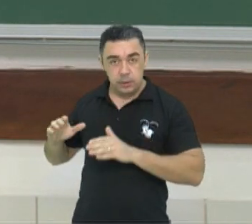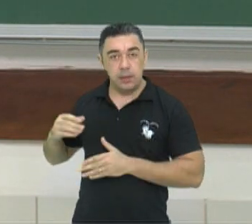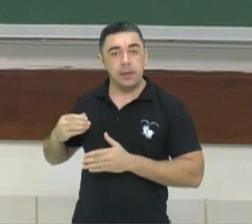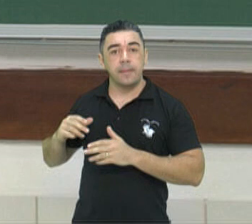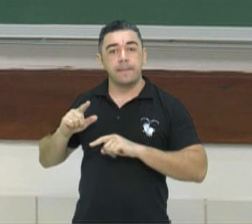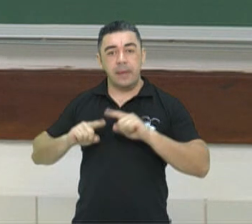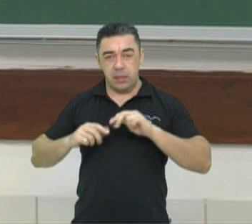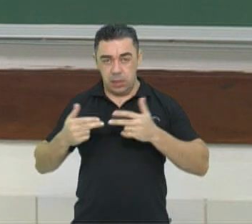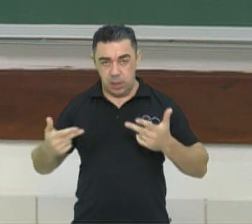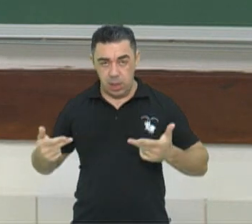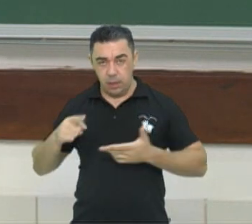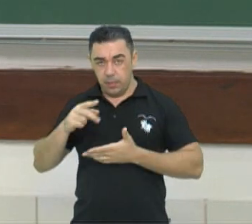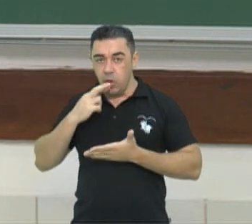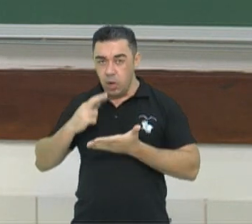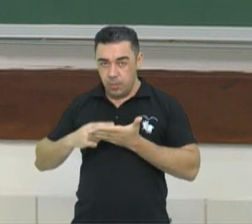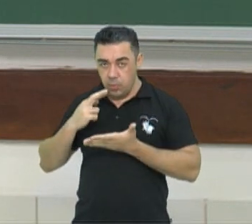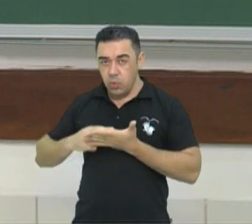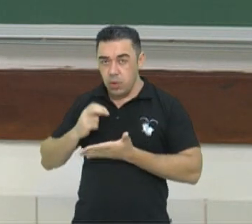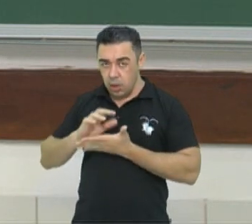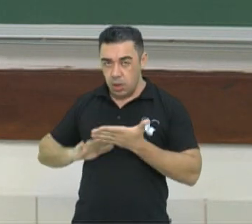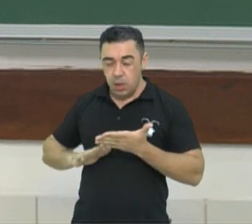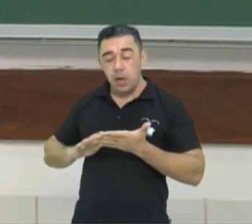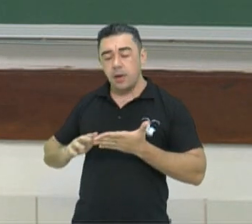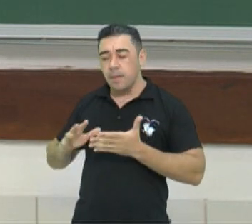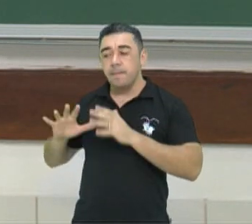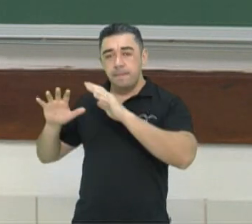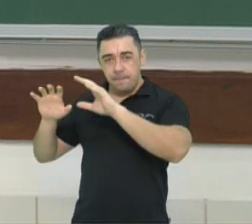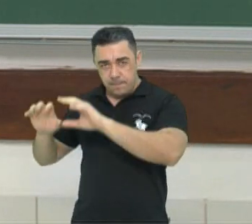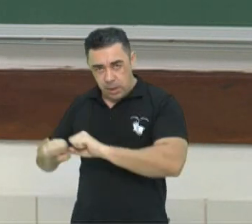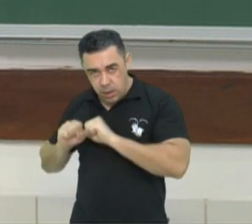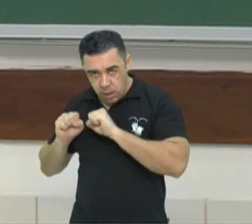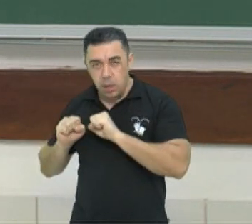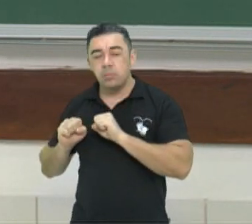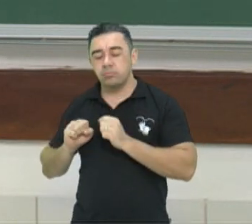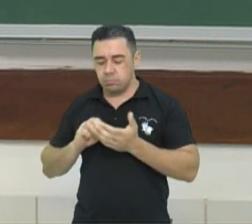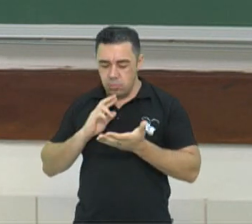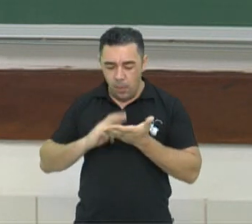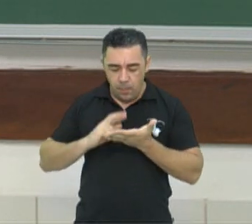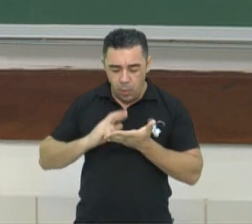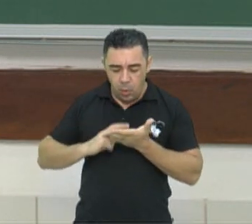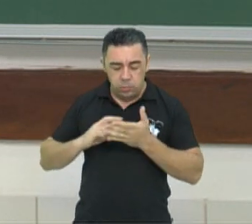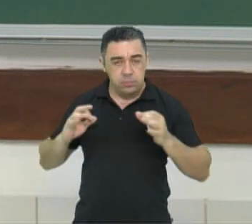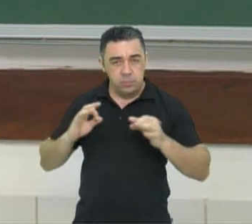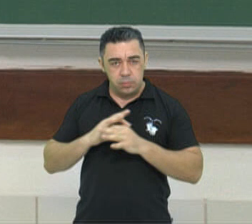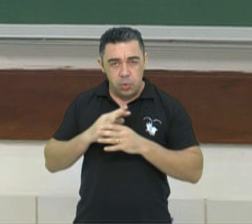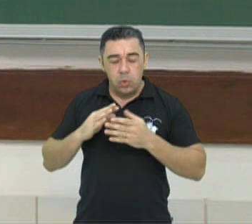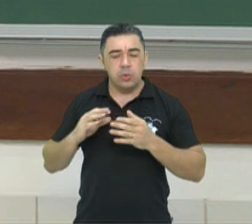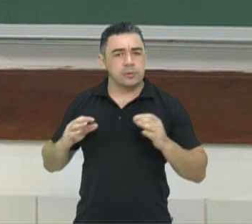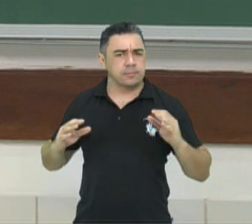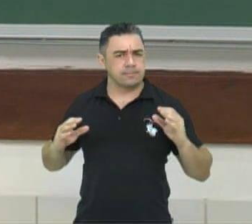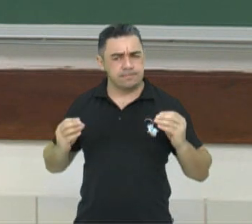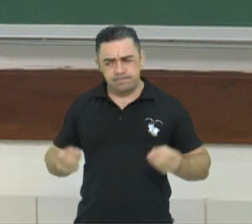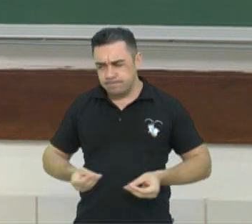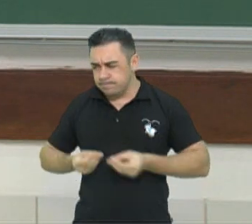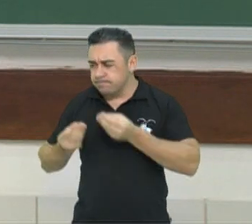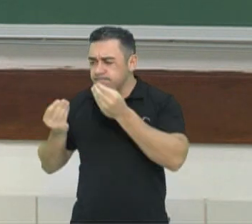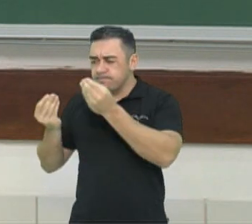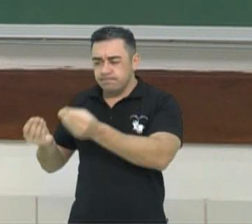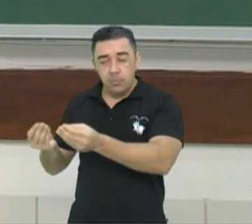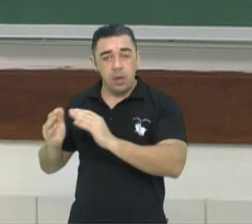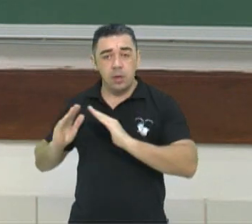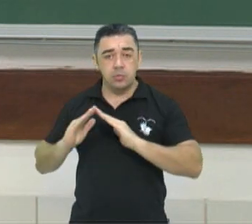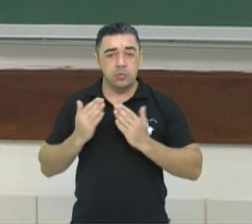distribuindo o material impresso. Você vai lá, retira esses materiais, resolve em casa, devolve,